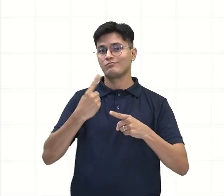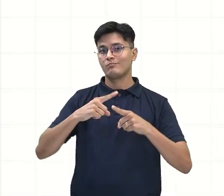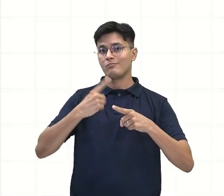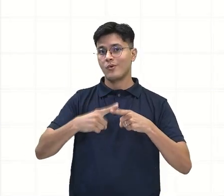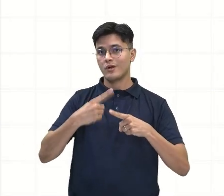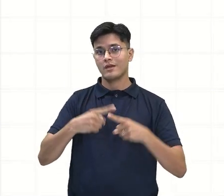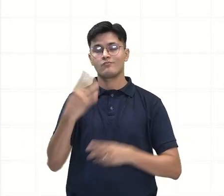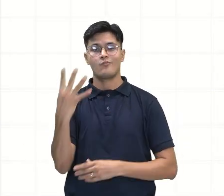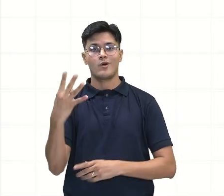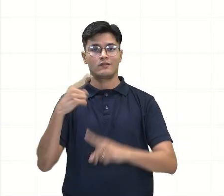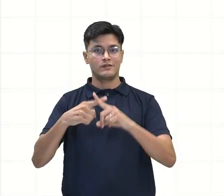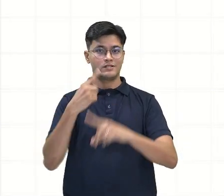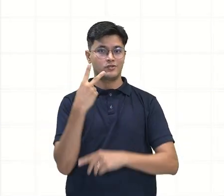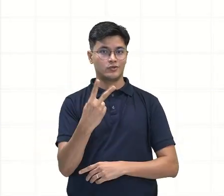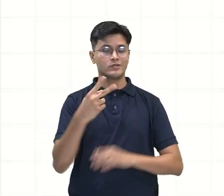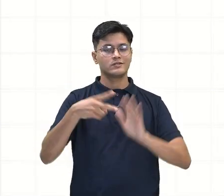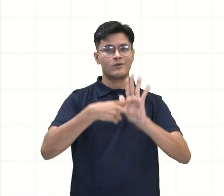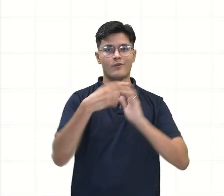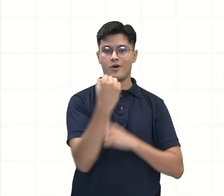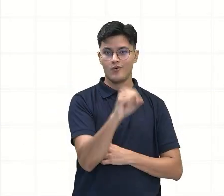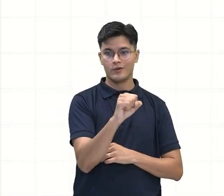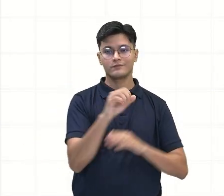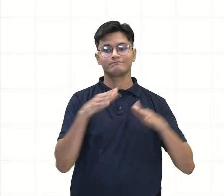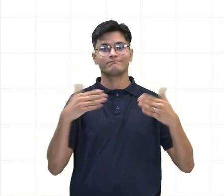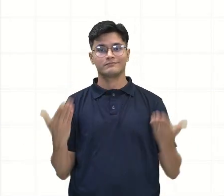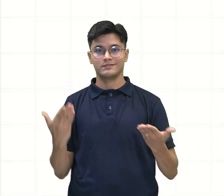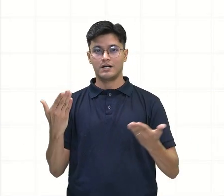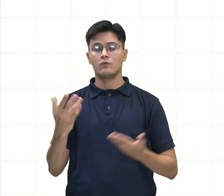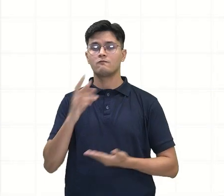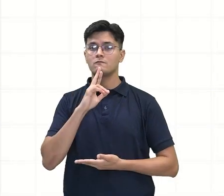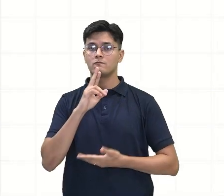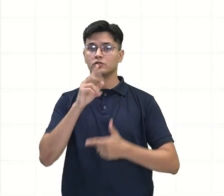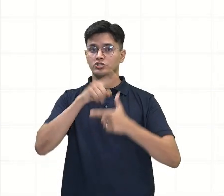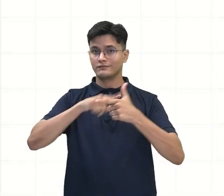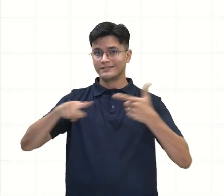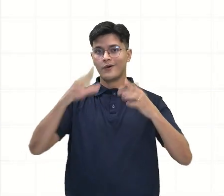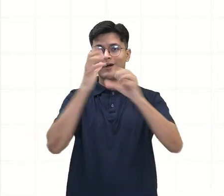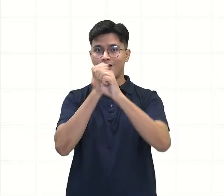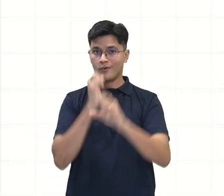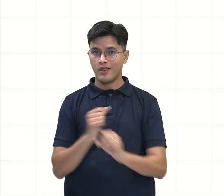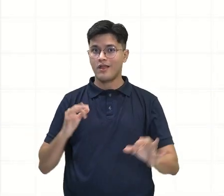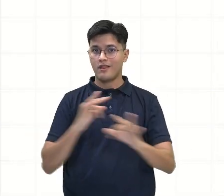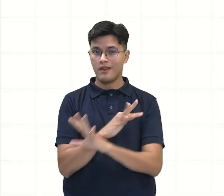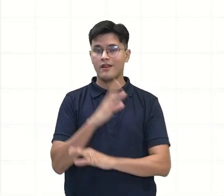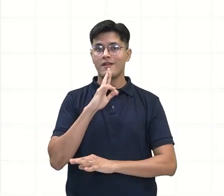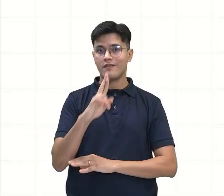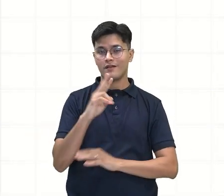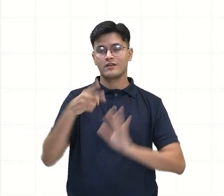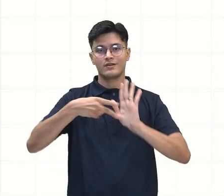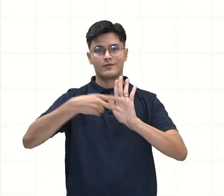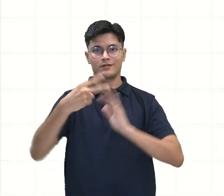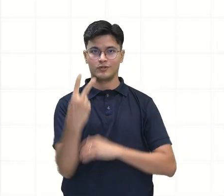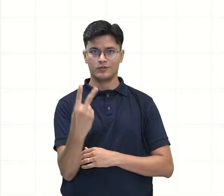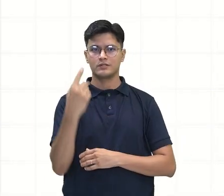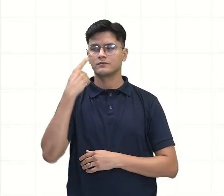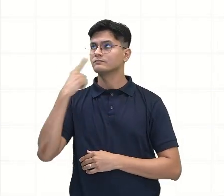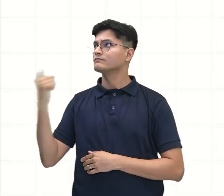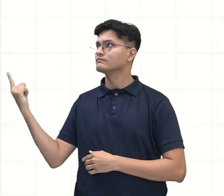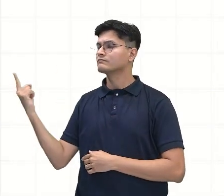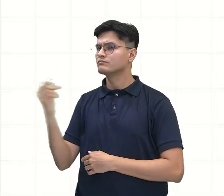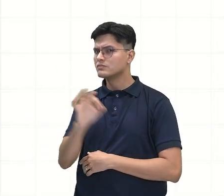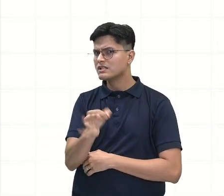Correto. Então, o resultado dessa divisão é 2, certo? Quase certo. Porque eu tenho que